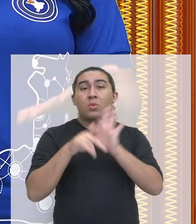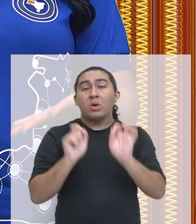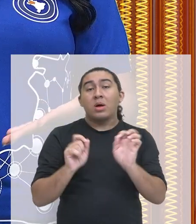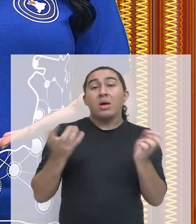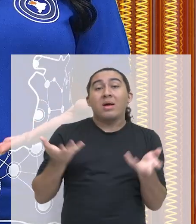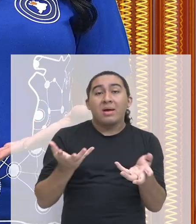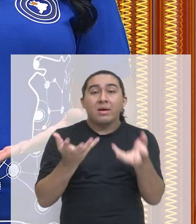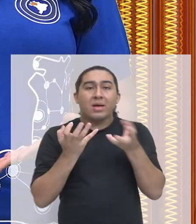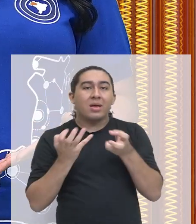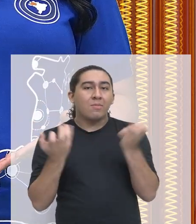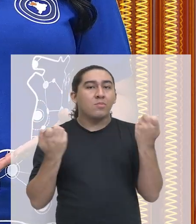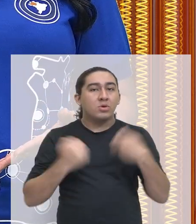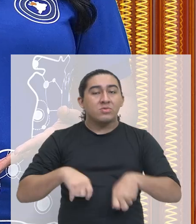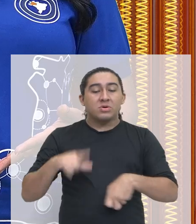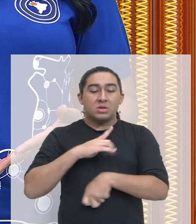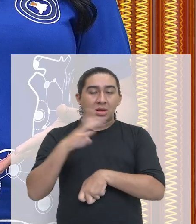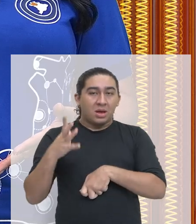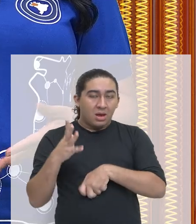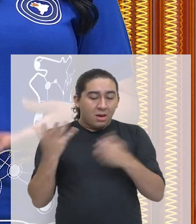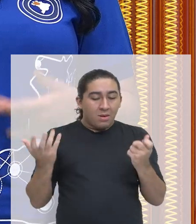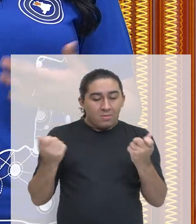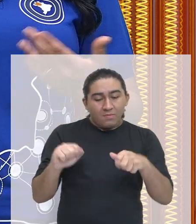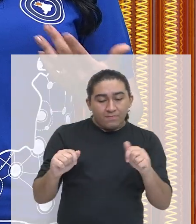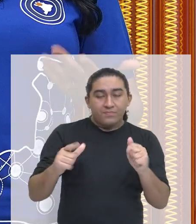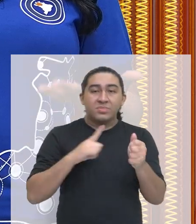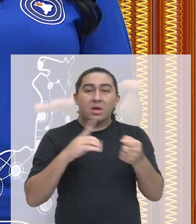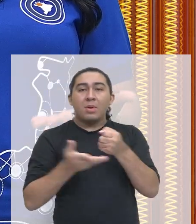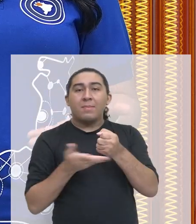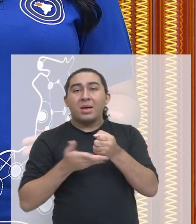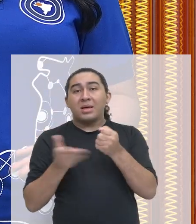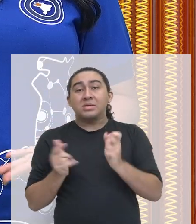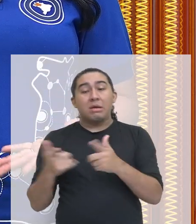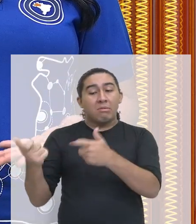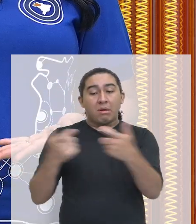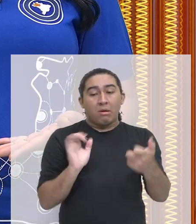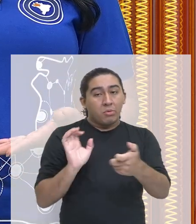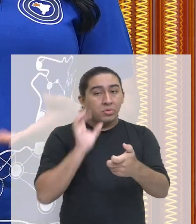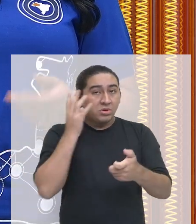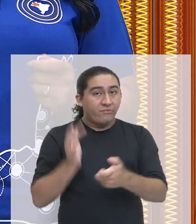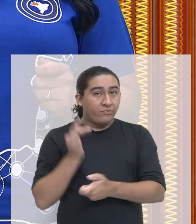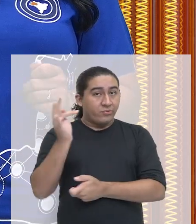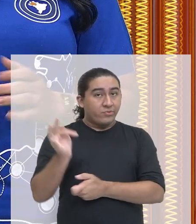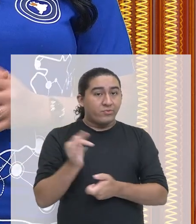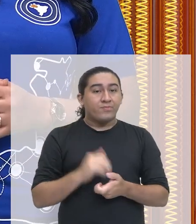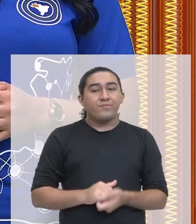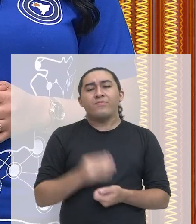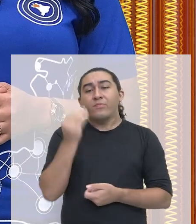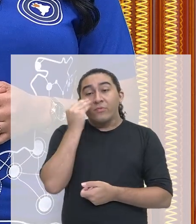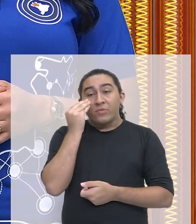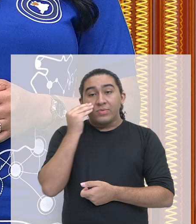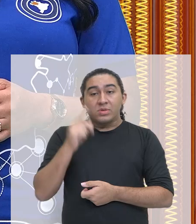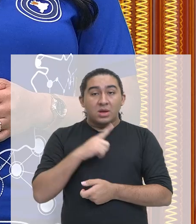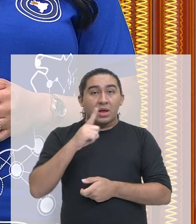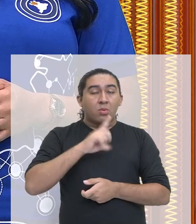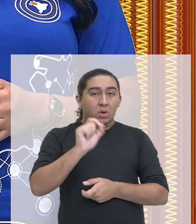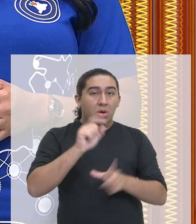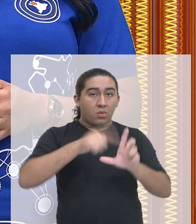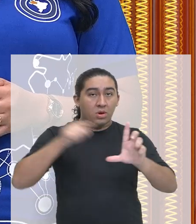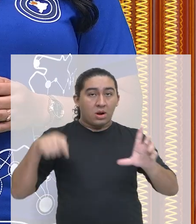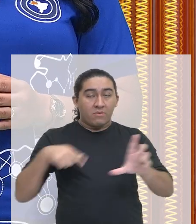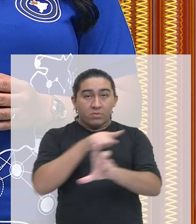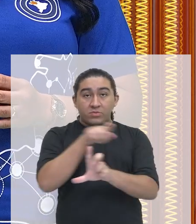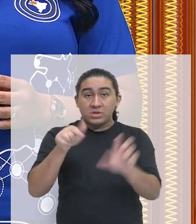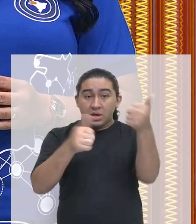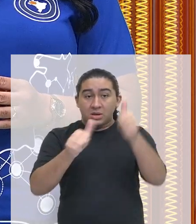para conseguirem ali ter o armamento necessário para uma possível guerra, né? Então, observem só que nós trouxemos um